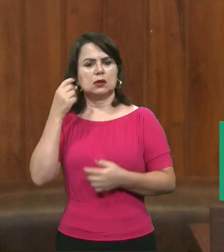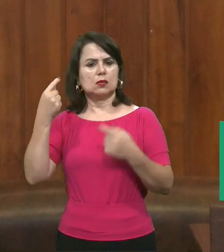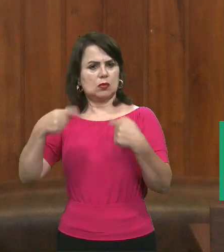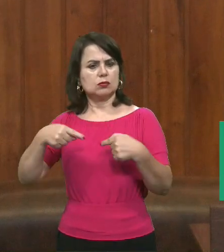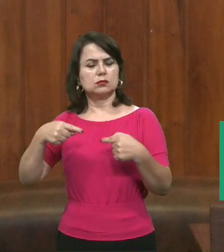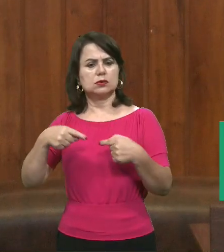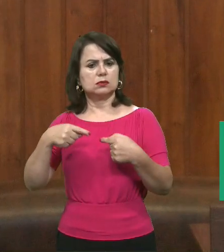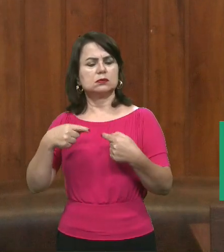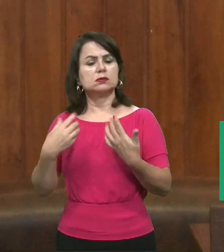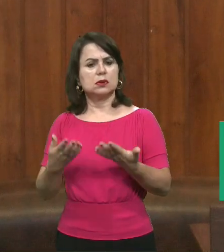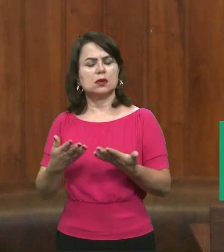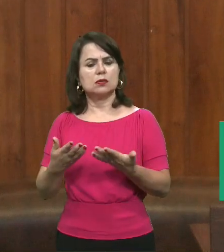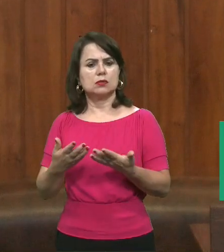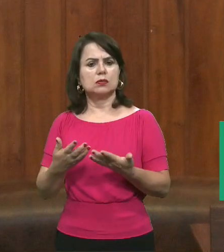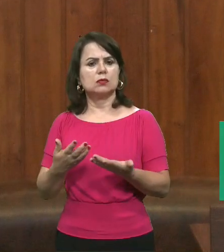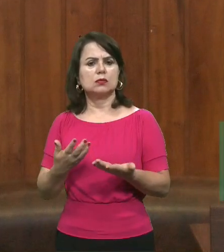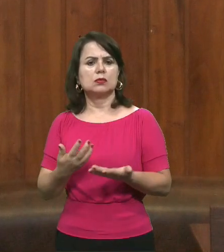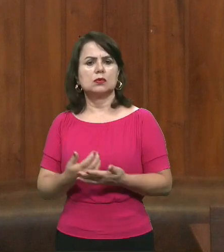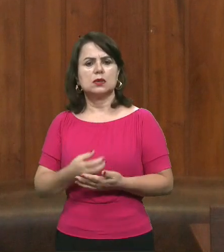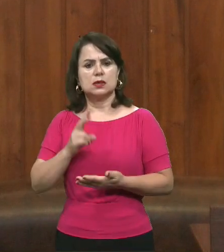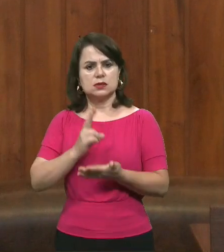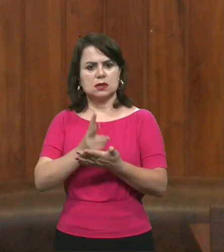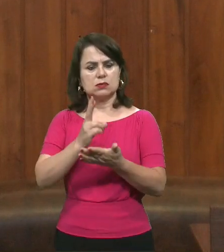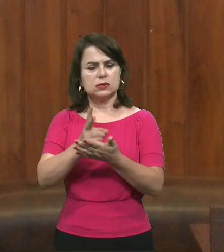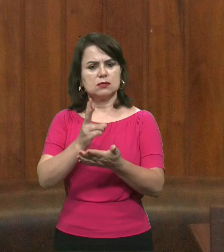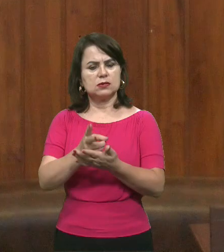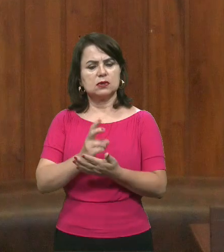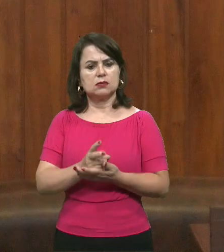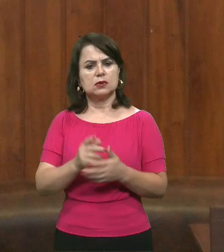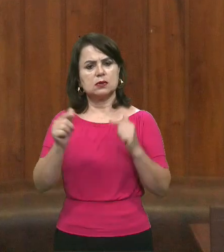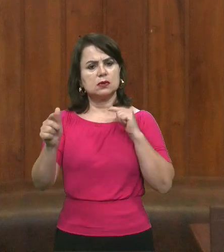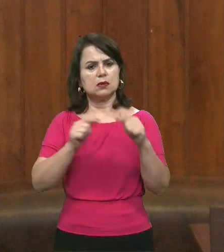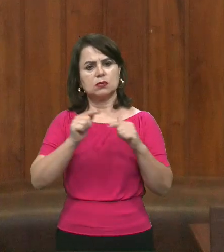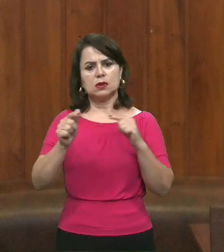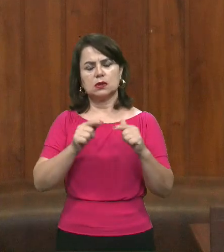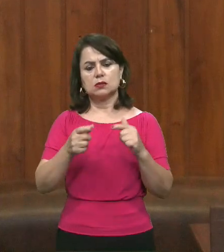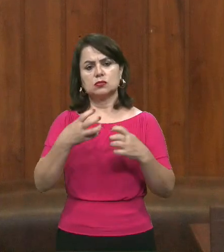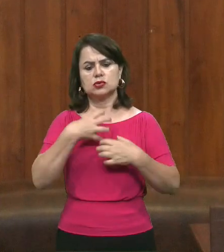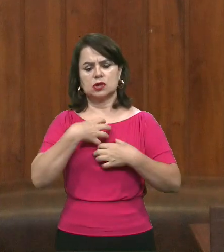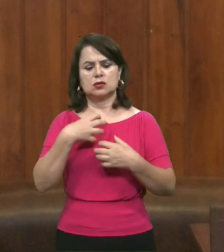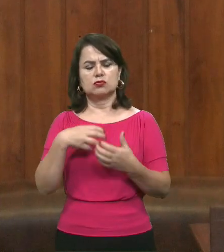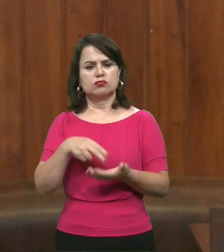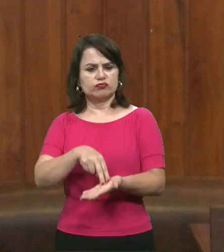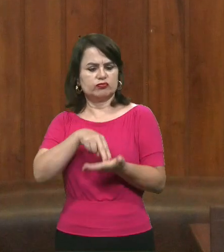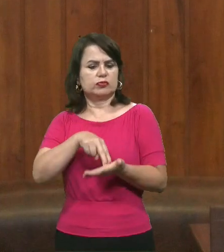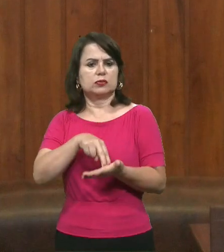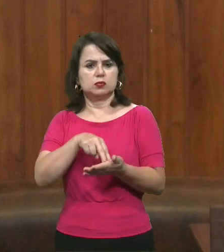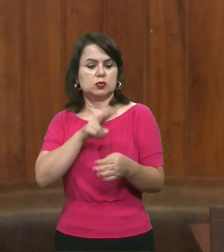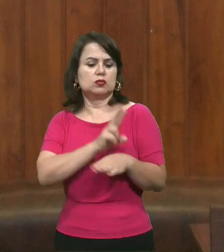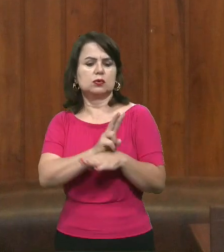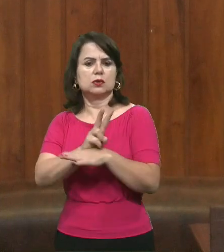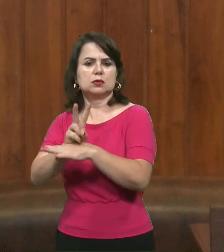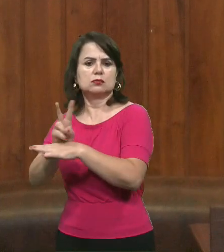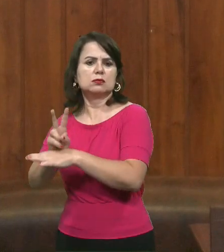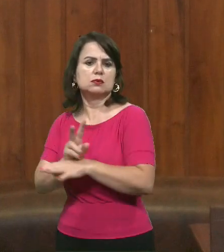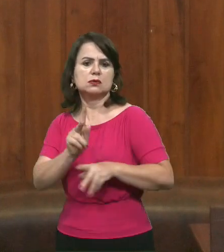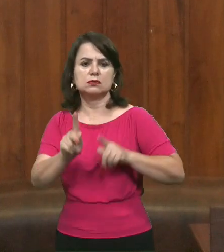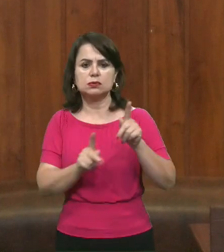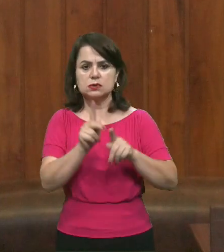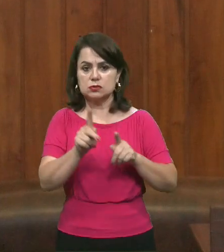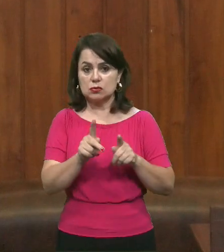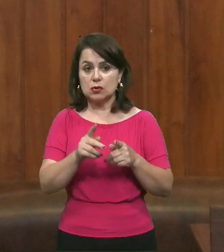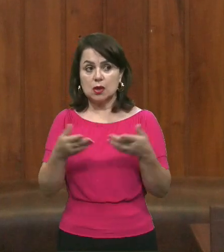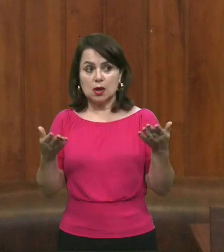e sempre trabalhando de forma firme, voltada para a população. Nesses